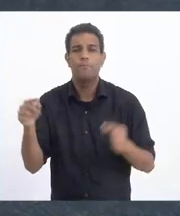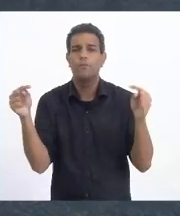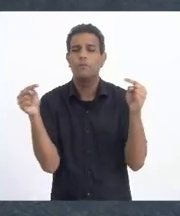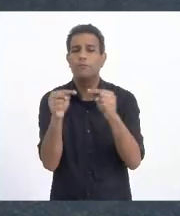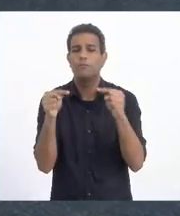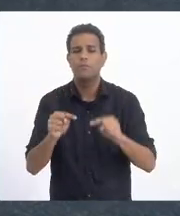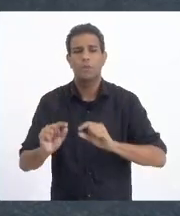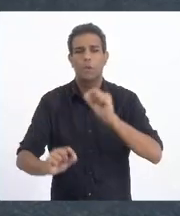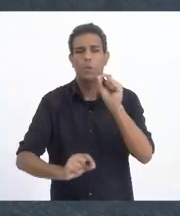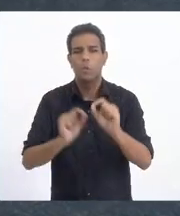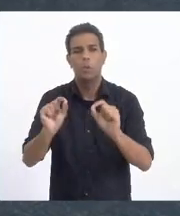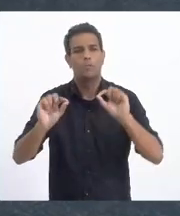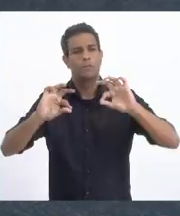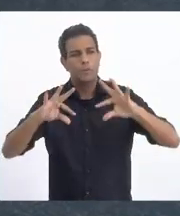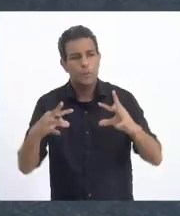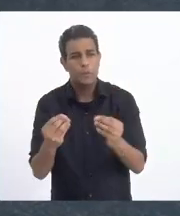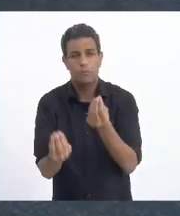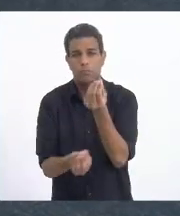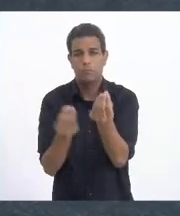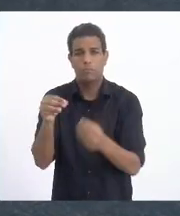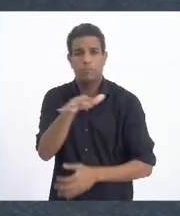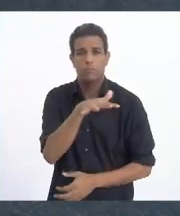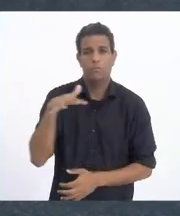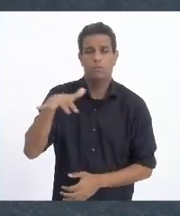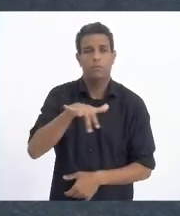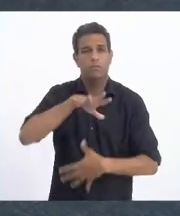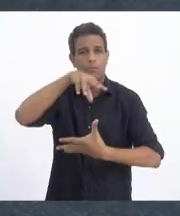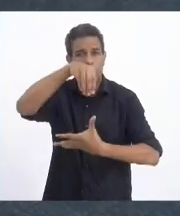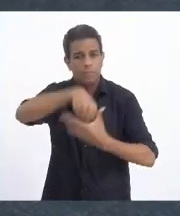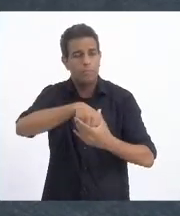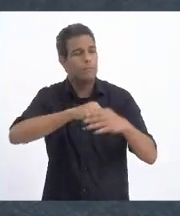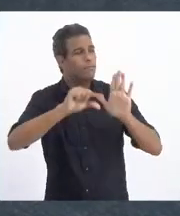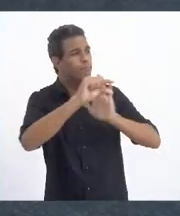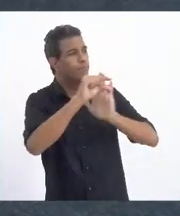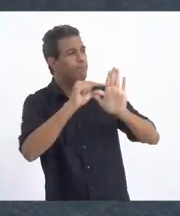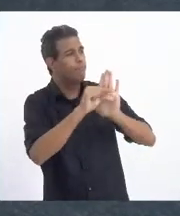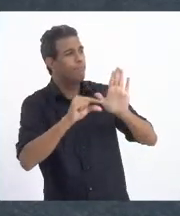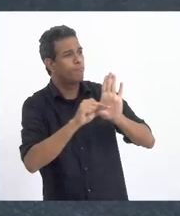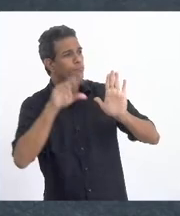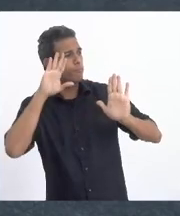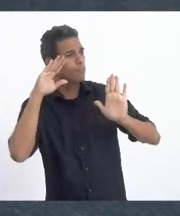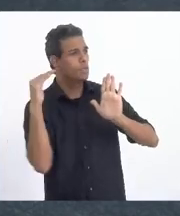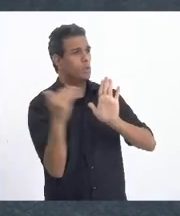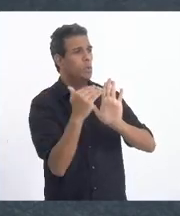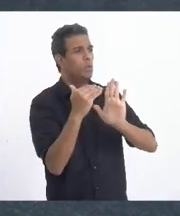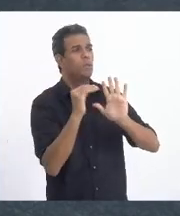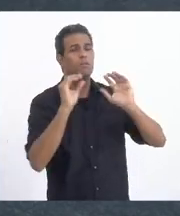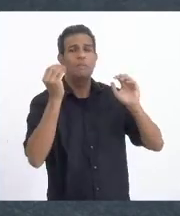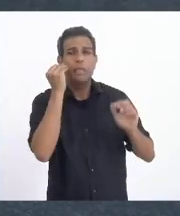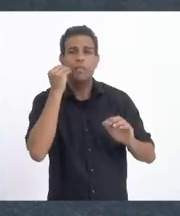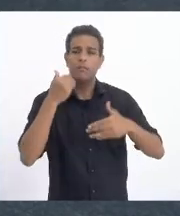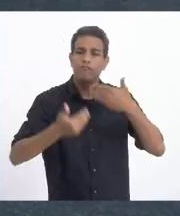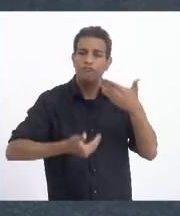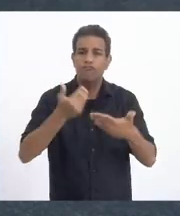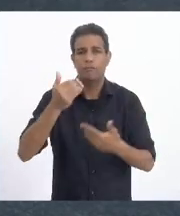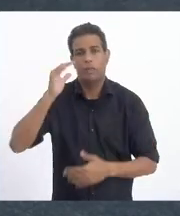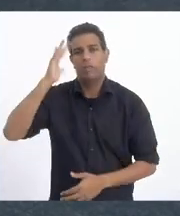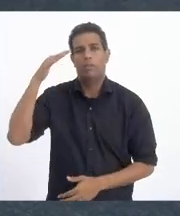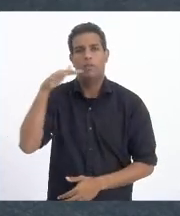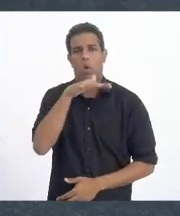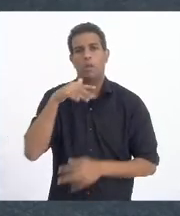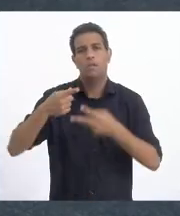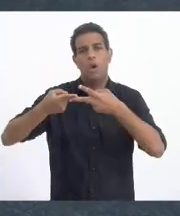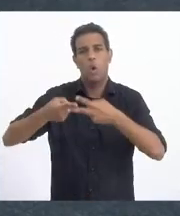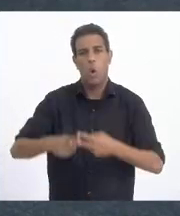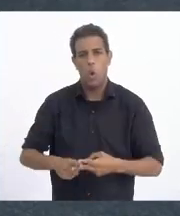hoje está presidindo o parlamento, mas também é líder do governo, e eu acho que ele já deu esse encaminhamento, ele está tentando, de toda maneira, consertar o que